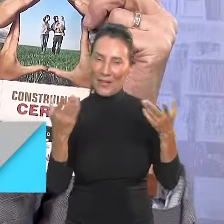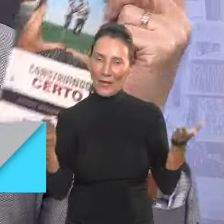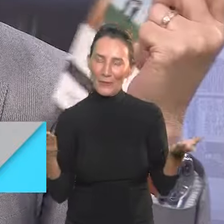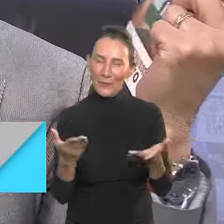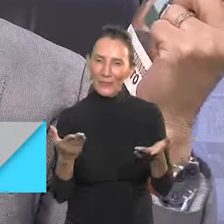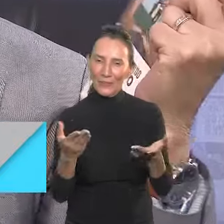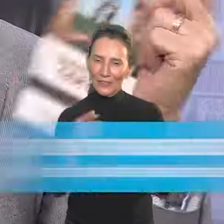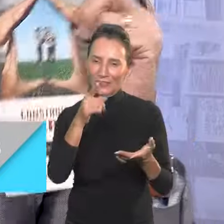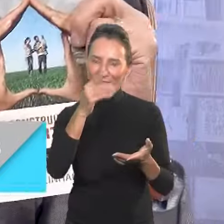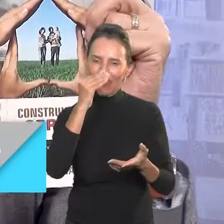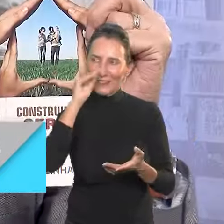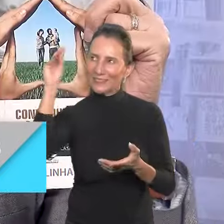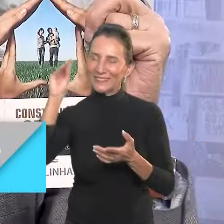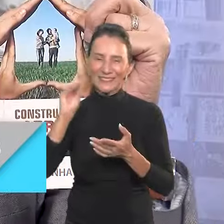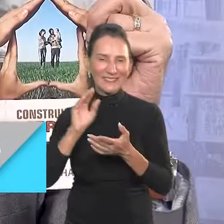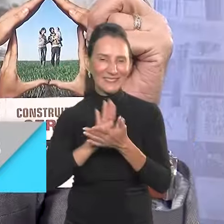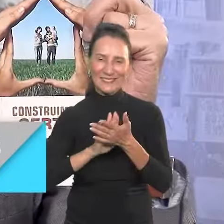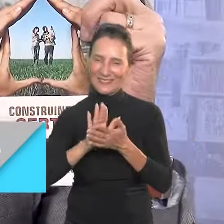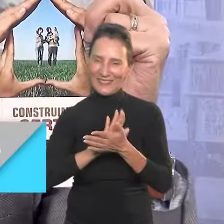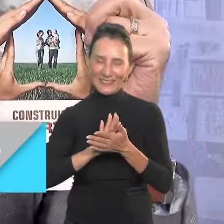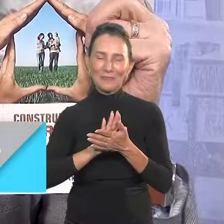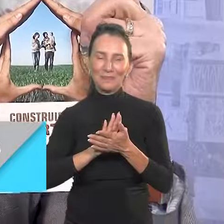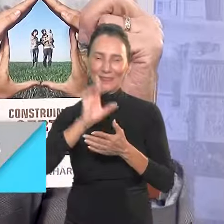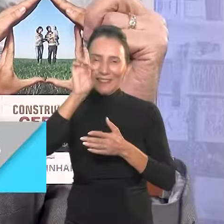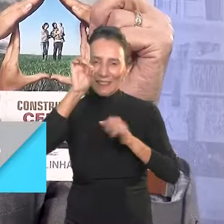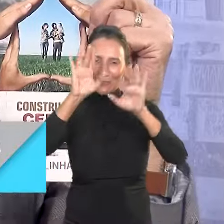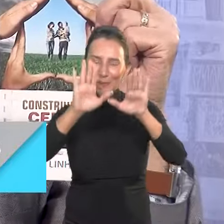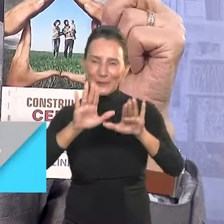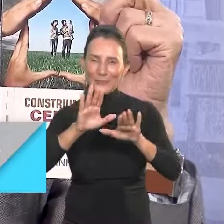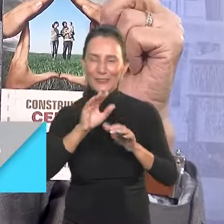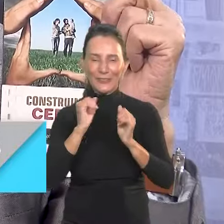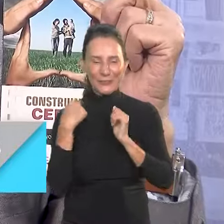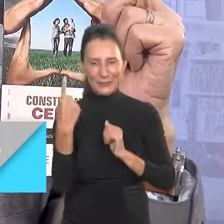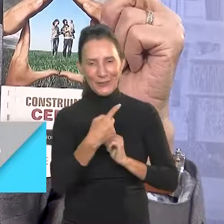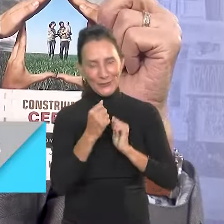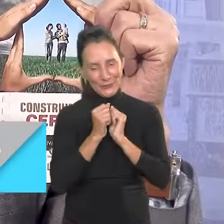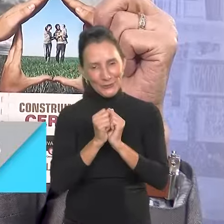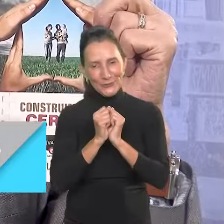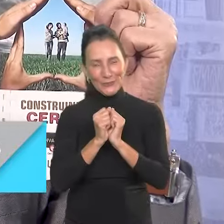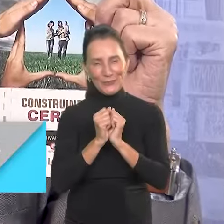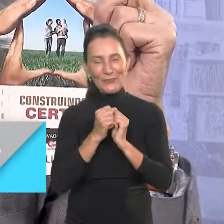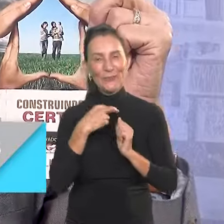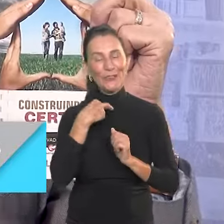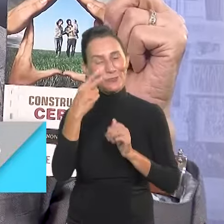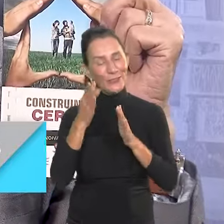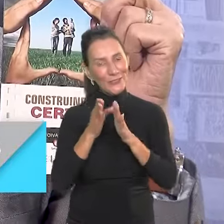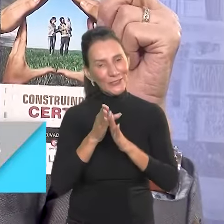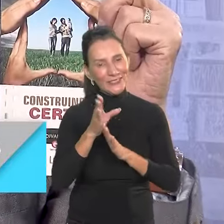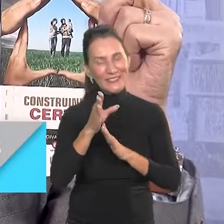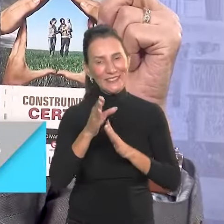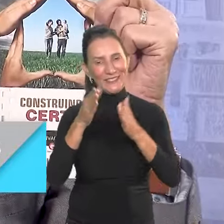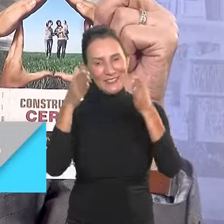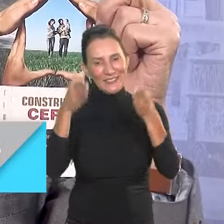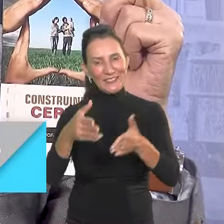ouve, não vai rejeitar. Deus abençoe você. Estamos juntos. A voz do conselho chegou em sua